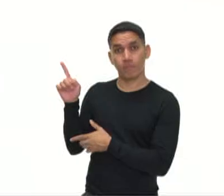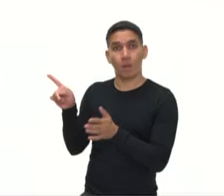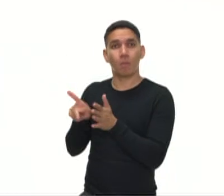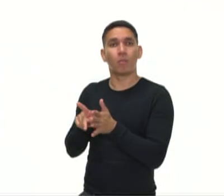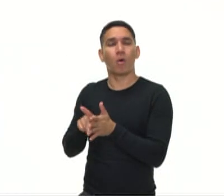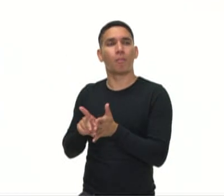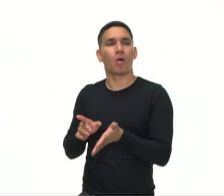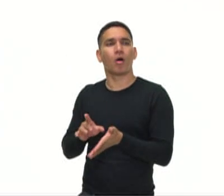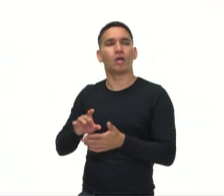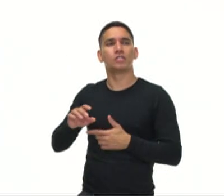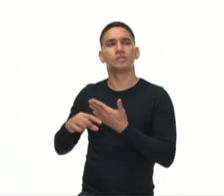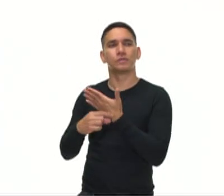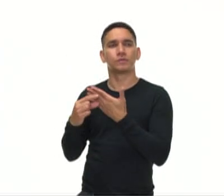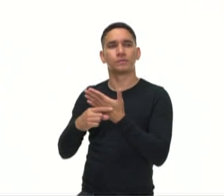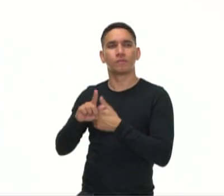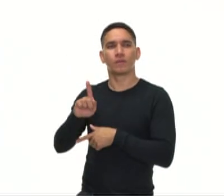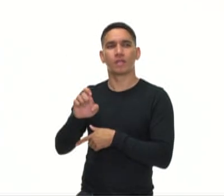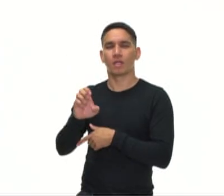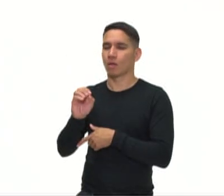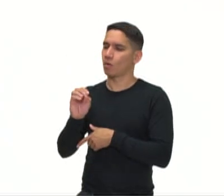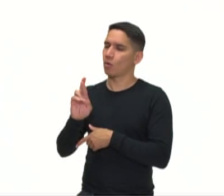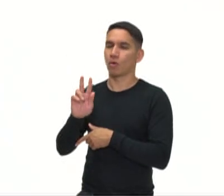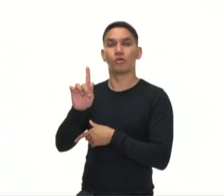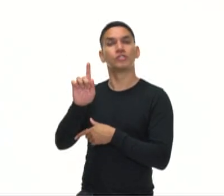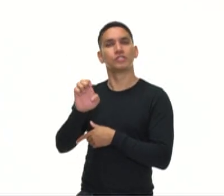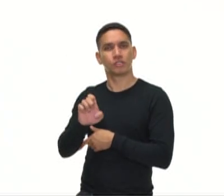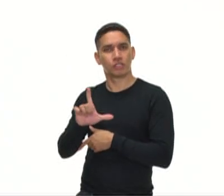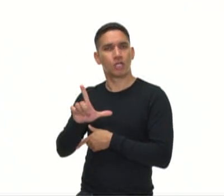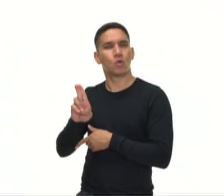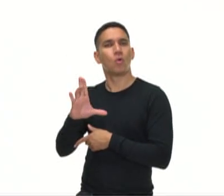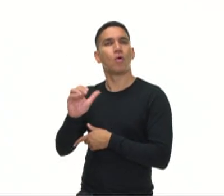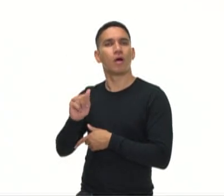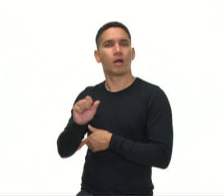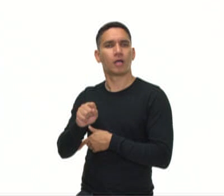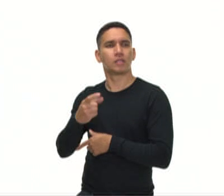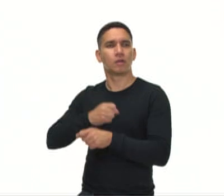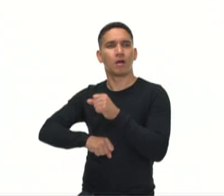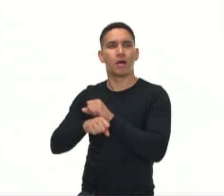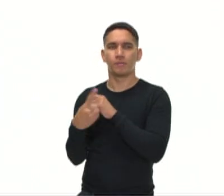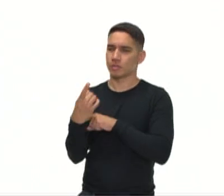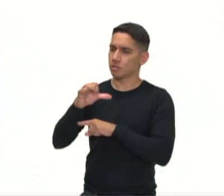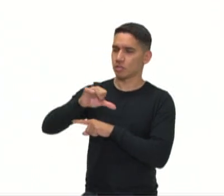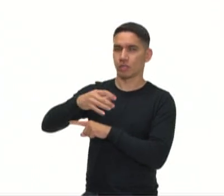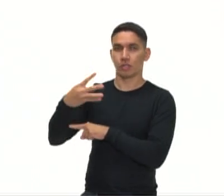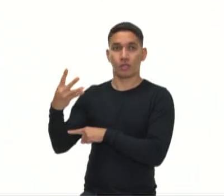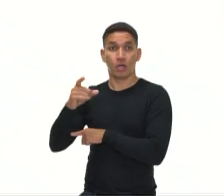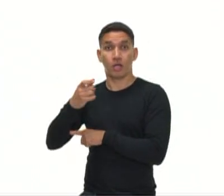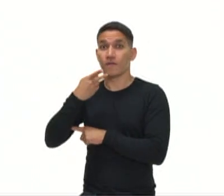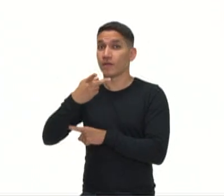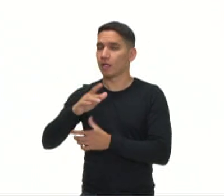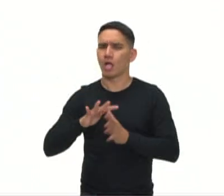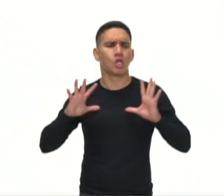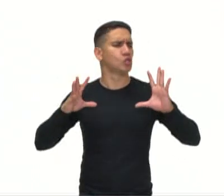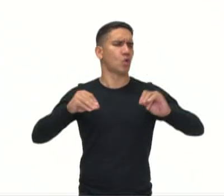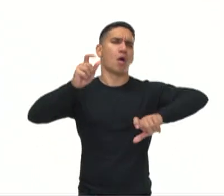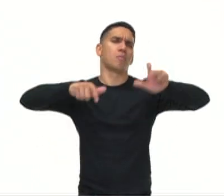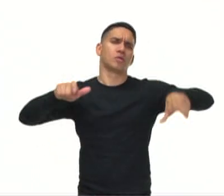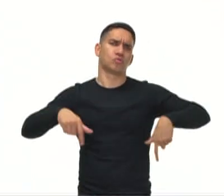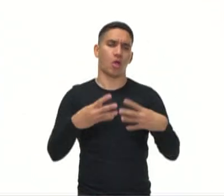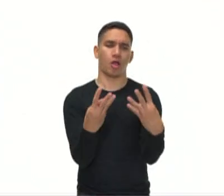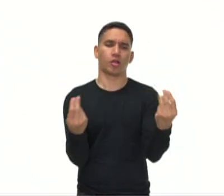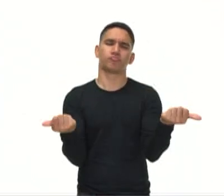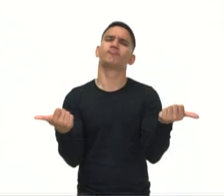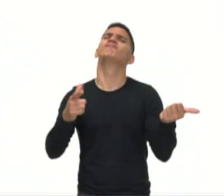cineasta, George Lucas, né? Em 1944 ele afirma: todo mundo tem talento, é só